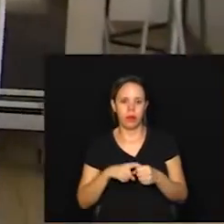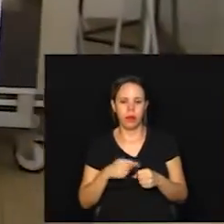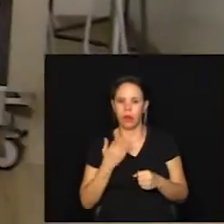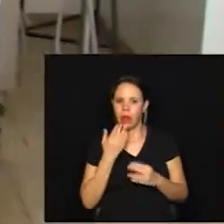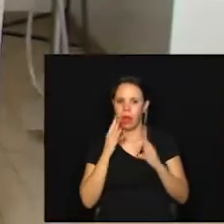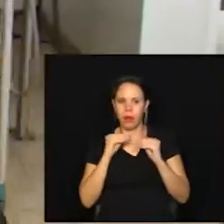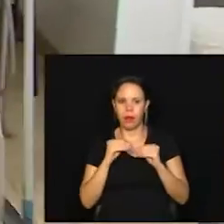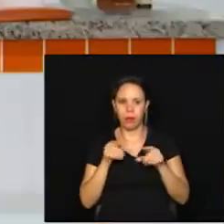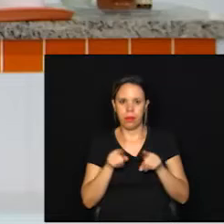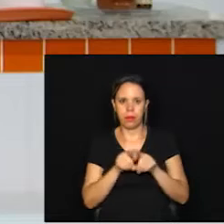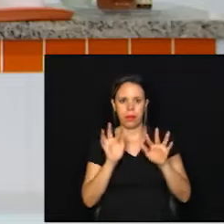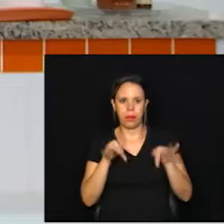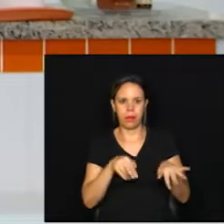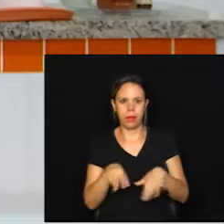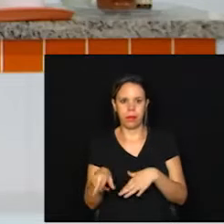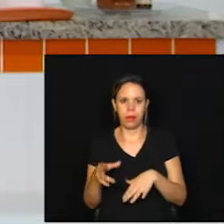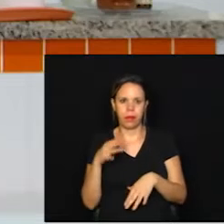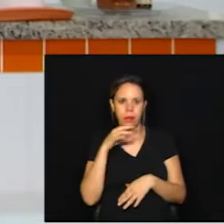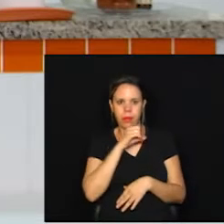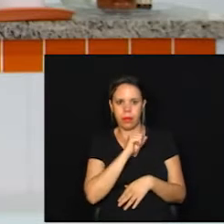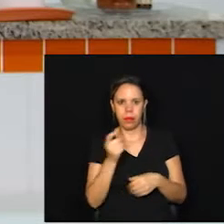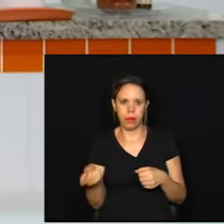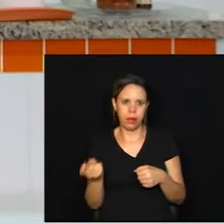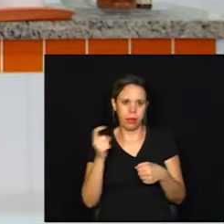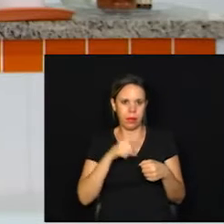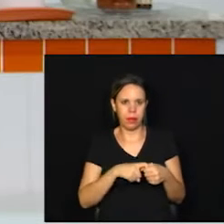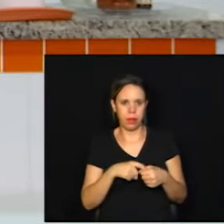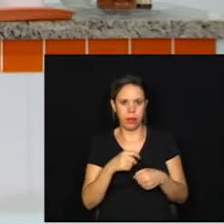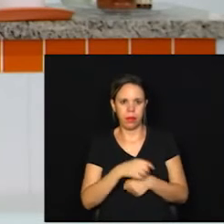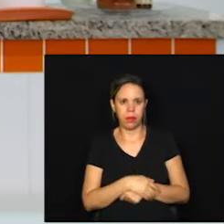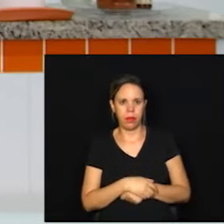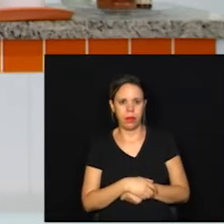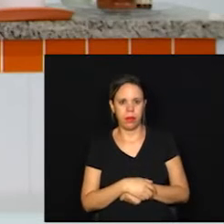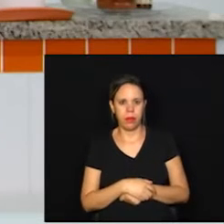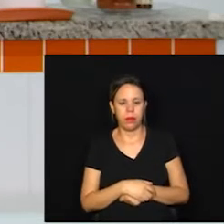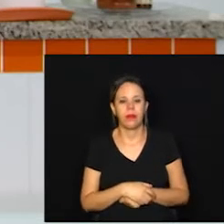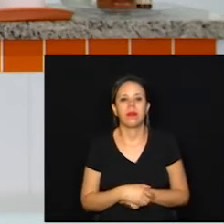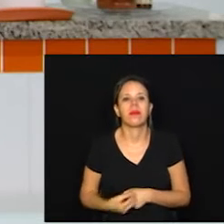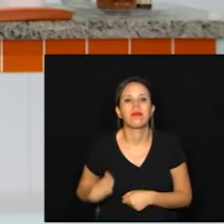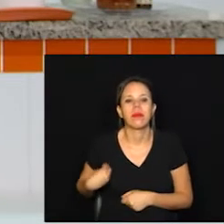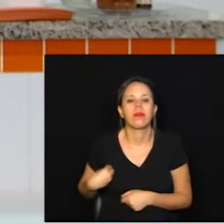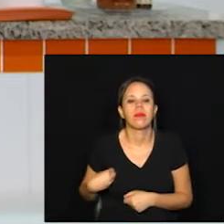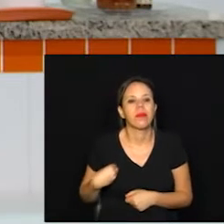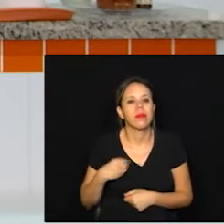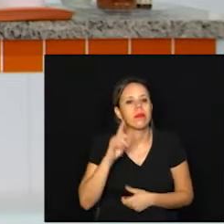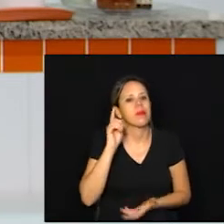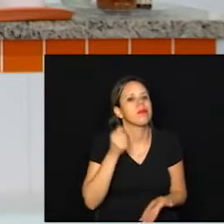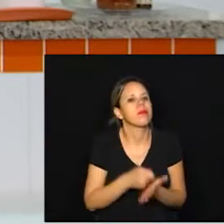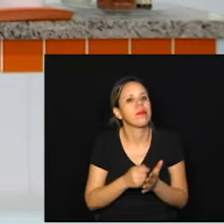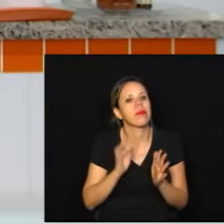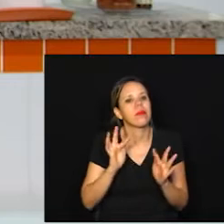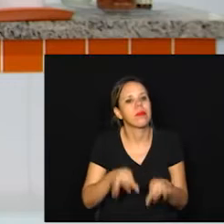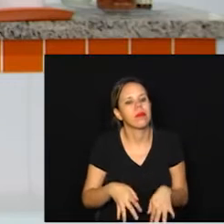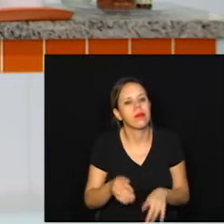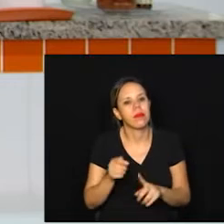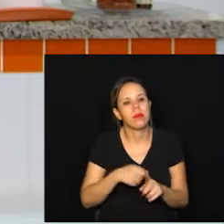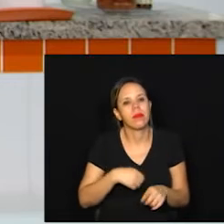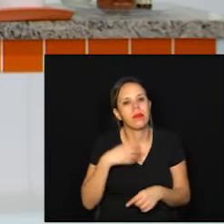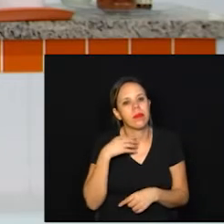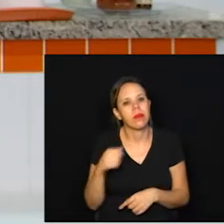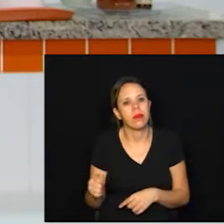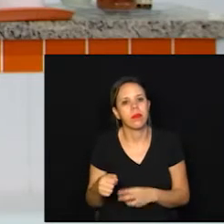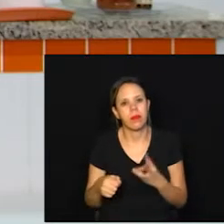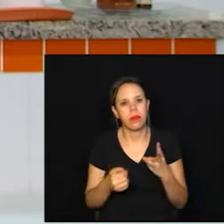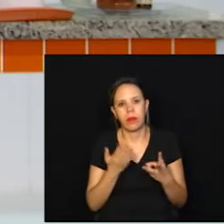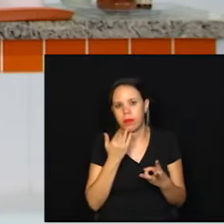finais de semana. Mas rapidamente foi retomado e estamos aí até, garantidos até o final de abril com essas